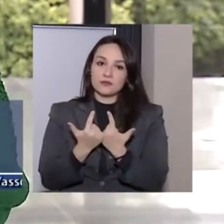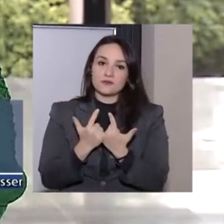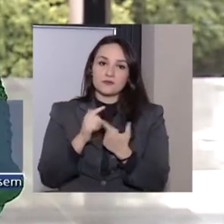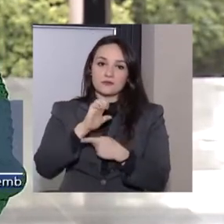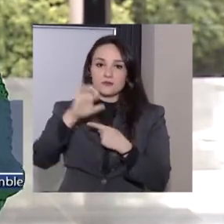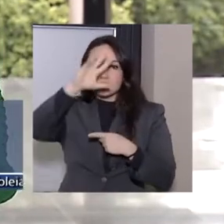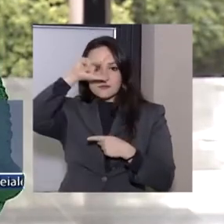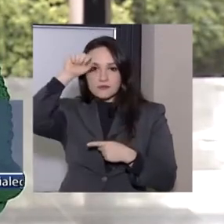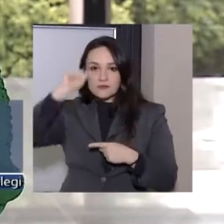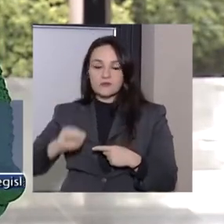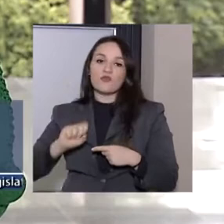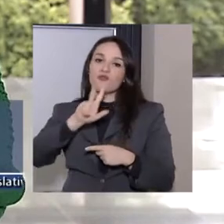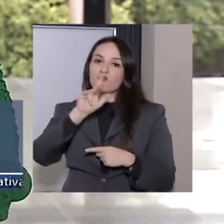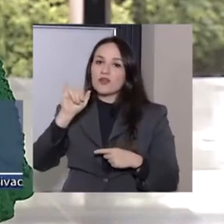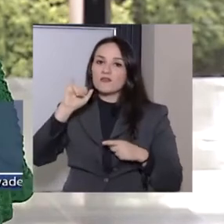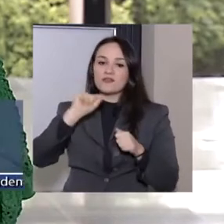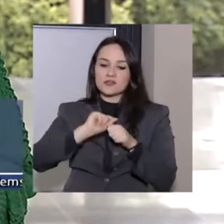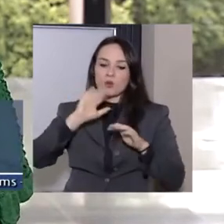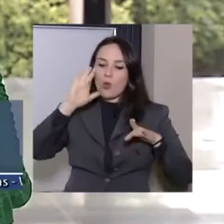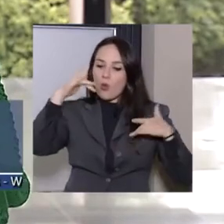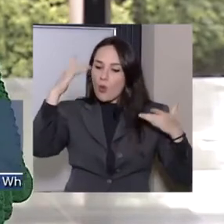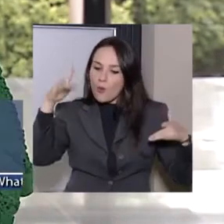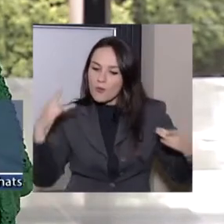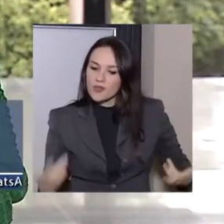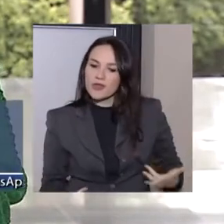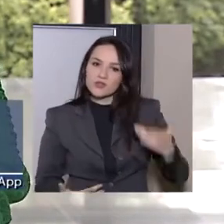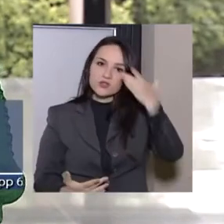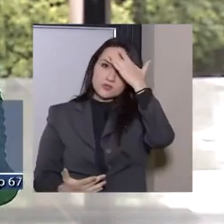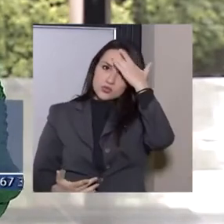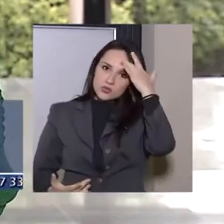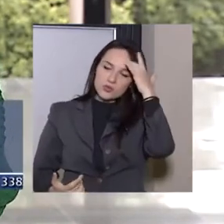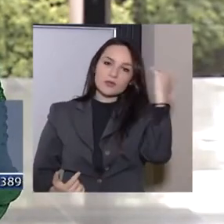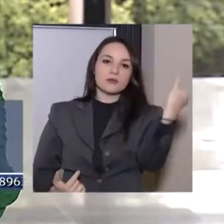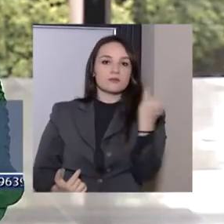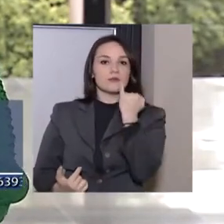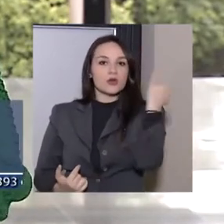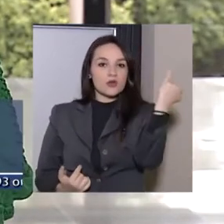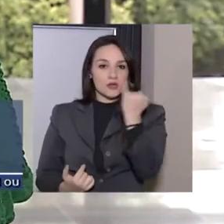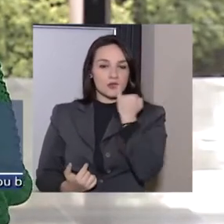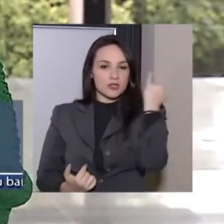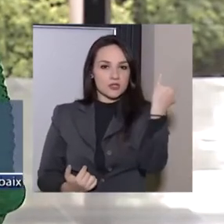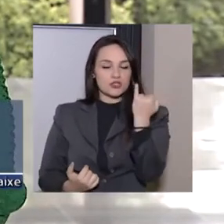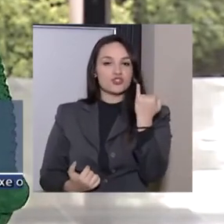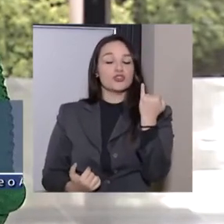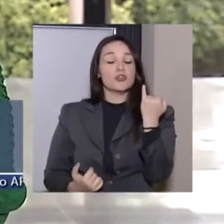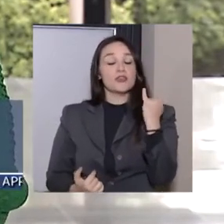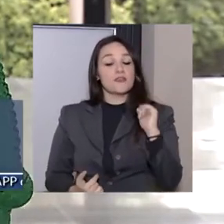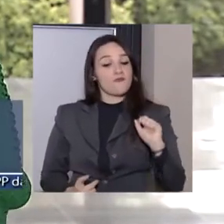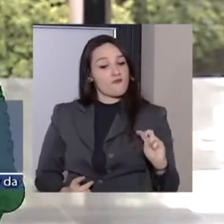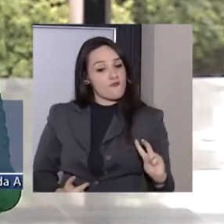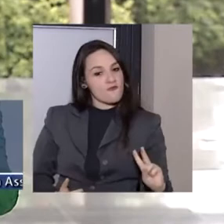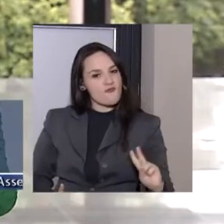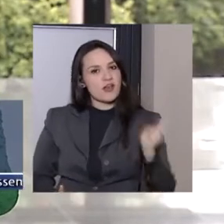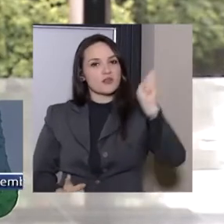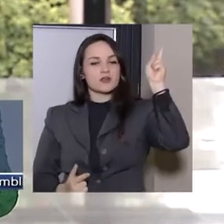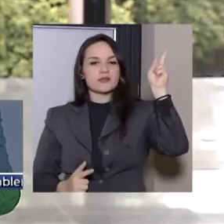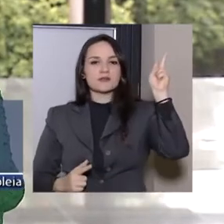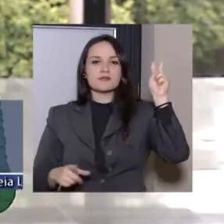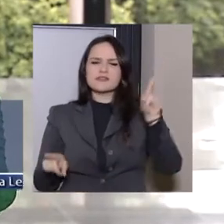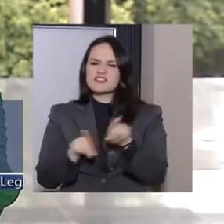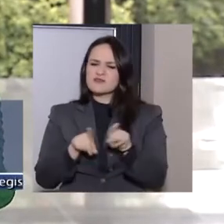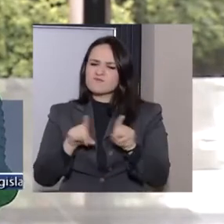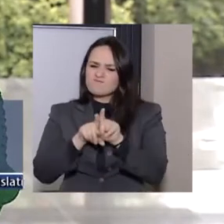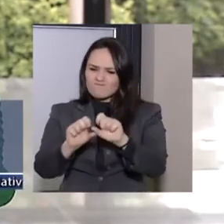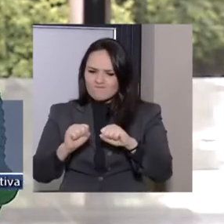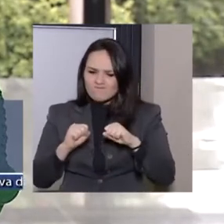vai homenagear pessoas importantes que valorizam e se dedicam muito para